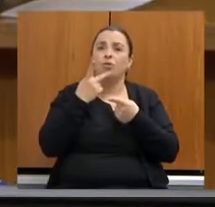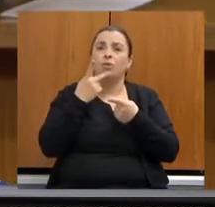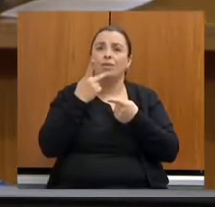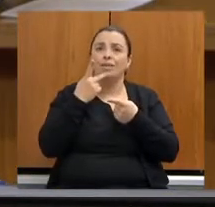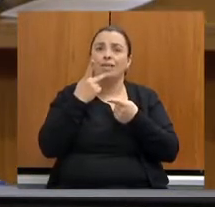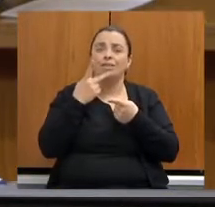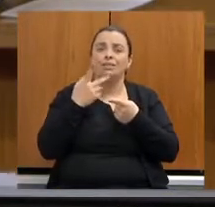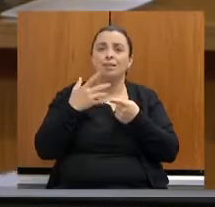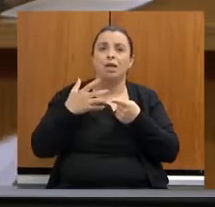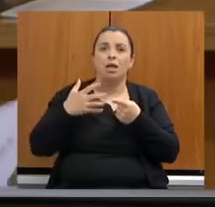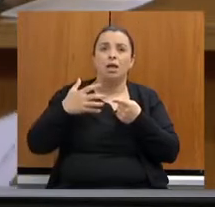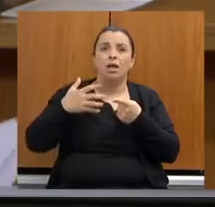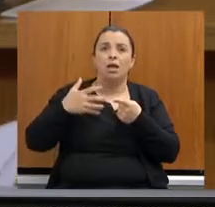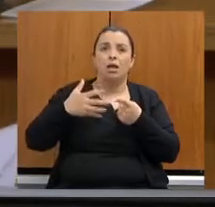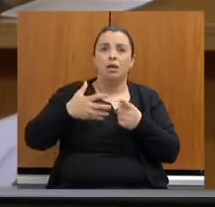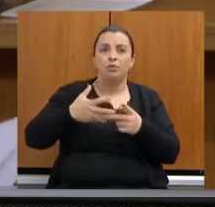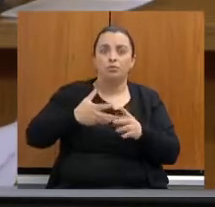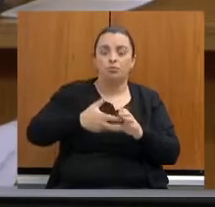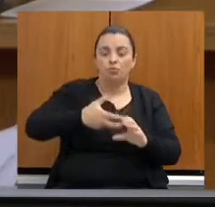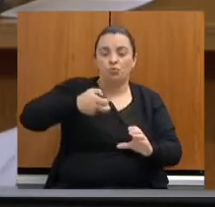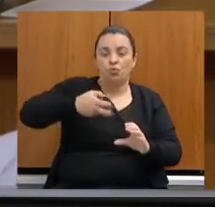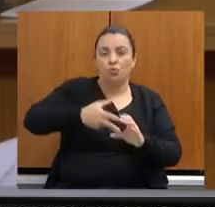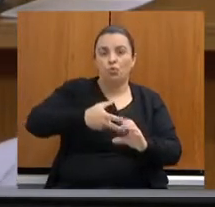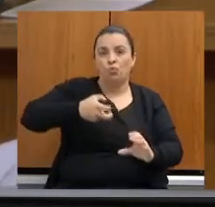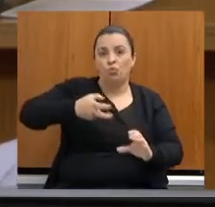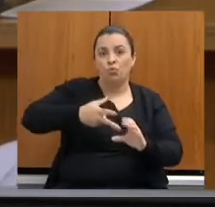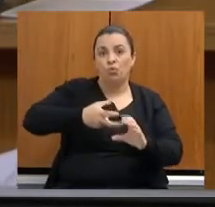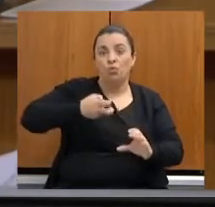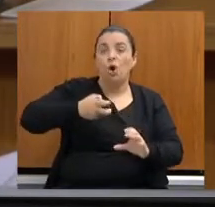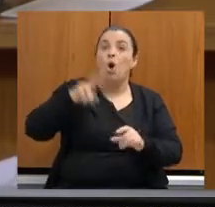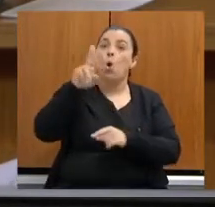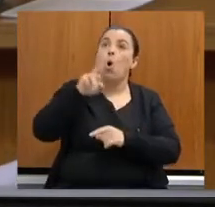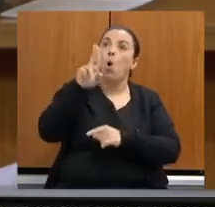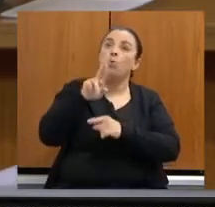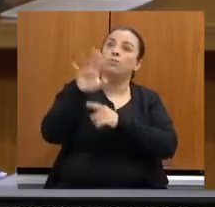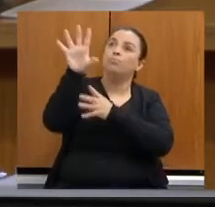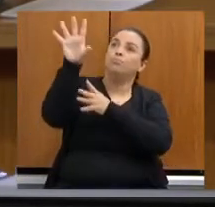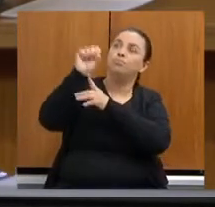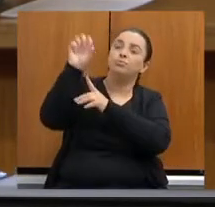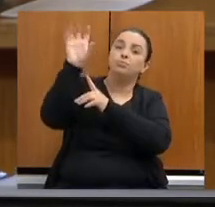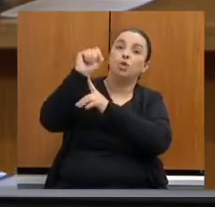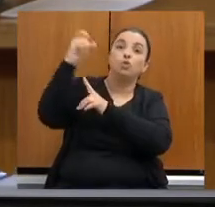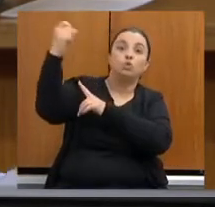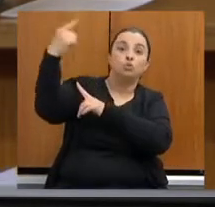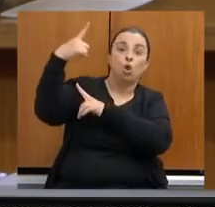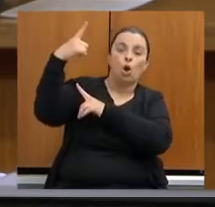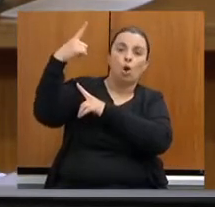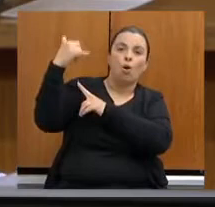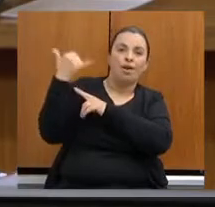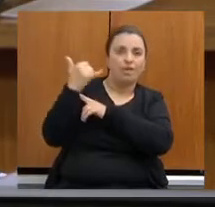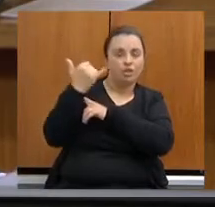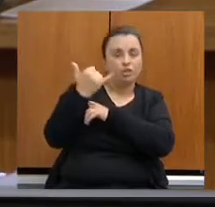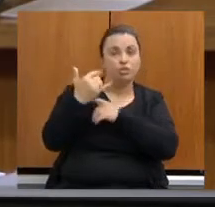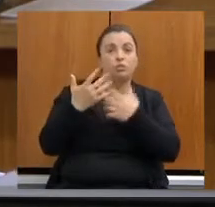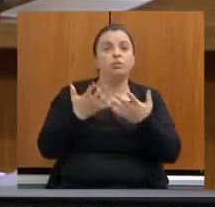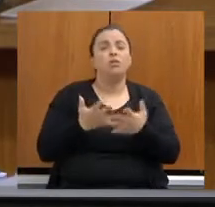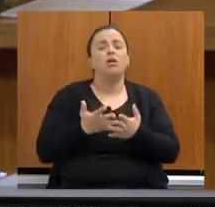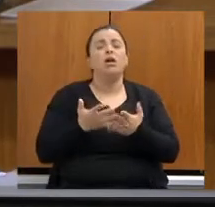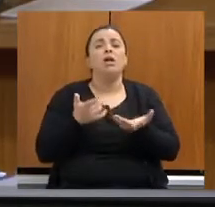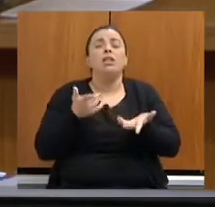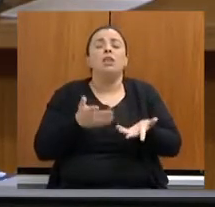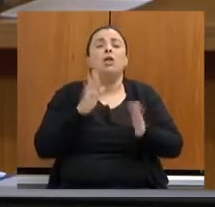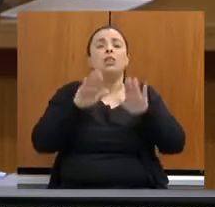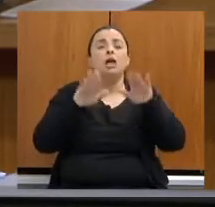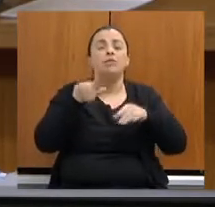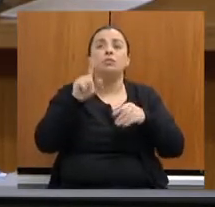poderia falta voltar que você solicitar meio aqui você é possível a gente se tornar esse projeto Quem sabe a gente até consegue colocar e